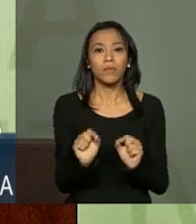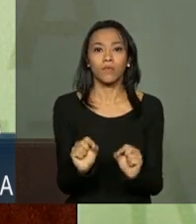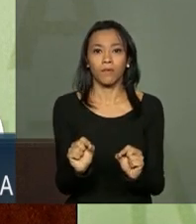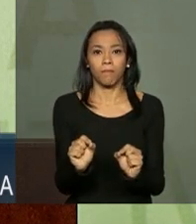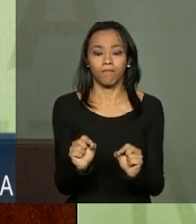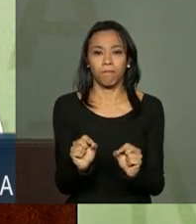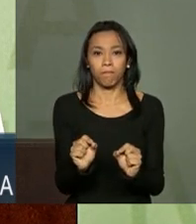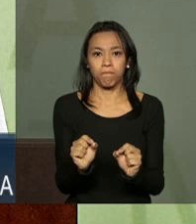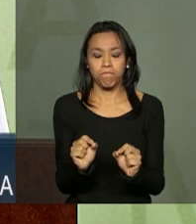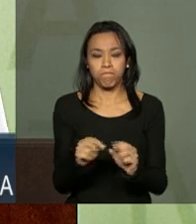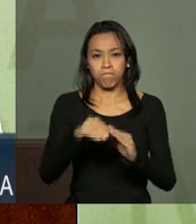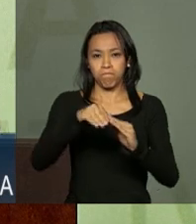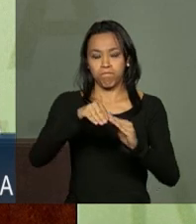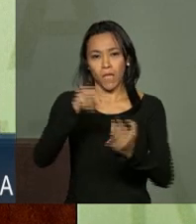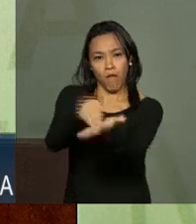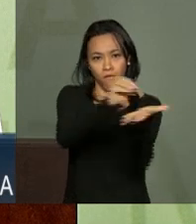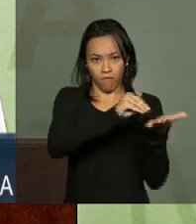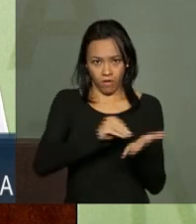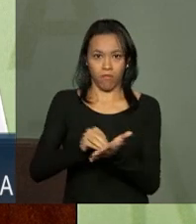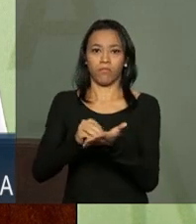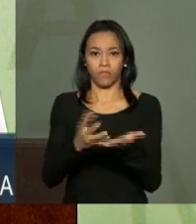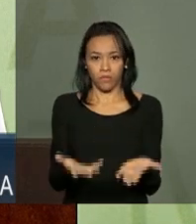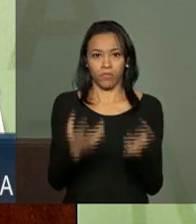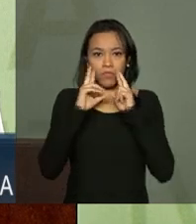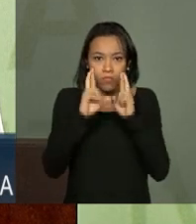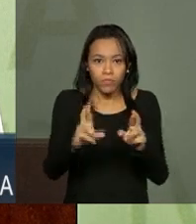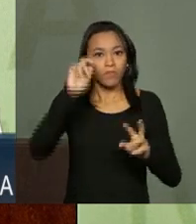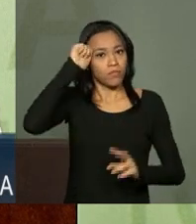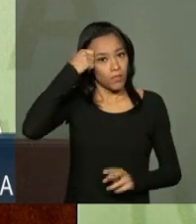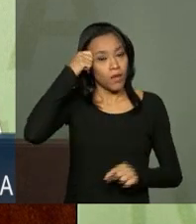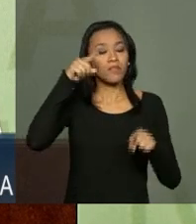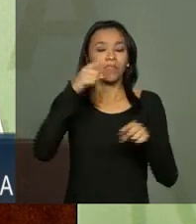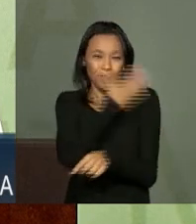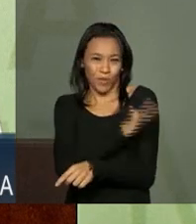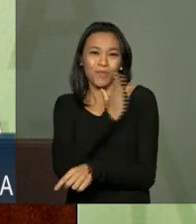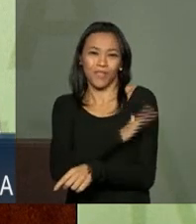enorme desigualdade racial e desse preconceito que